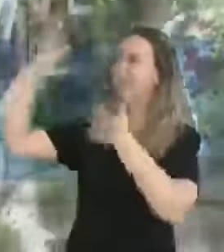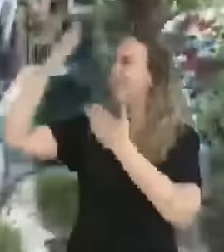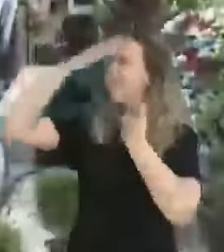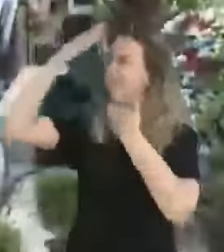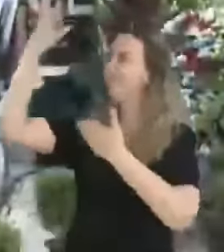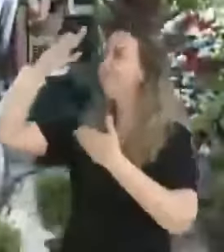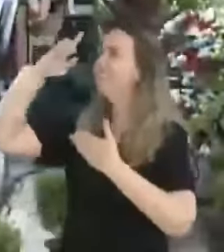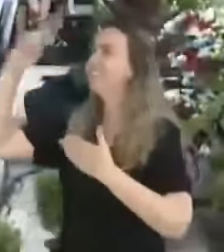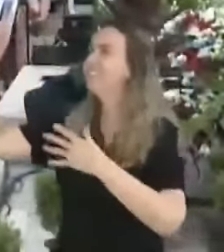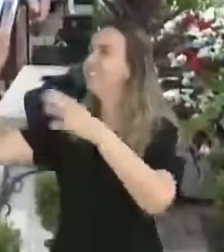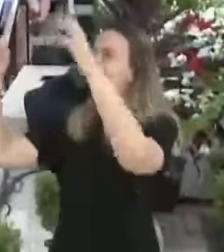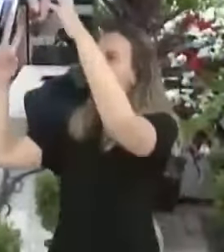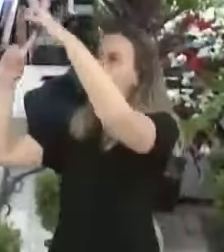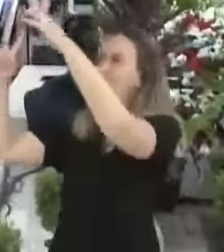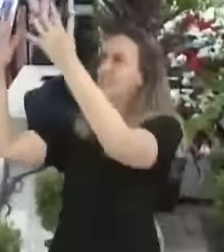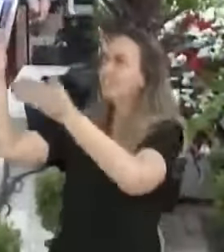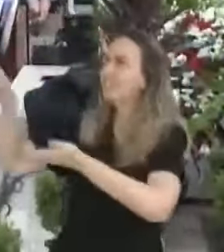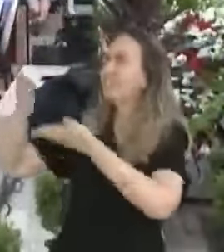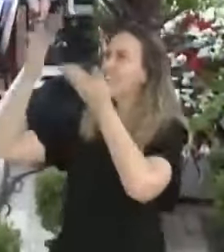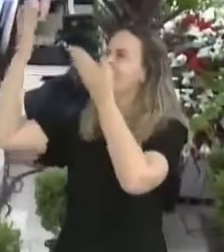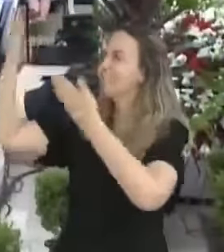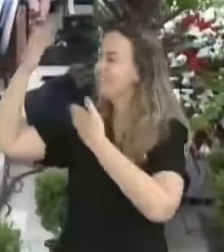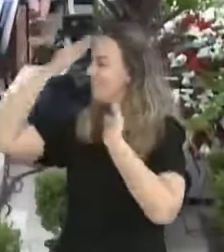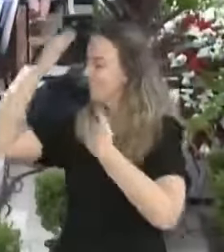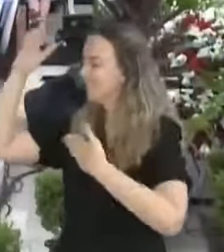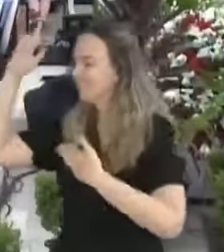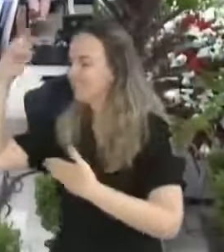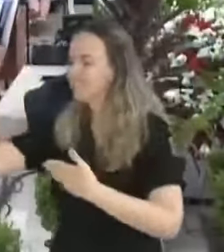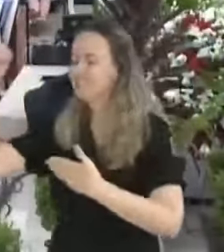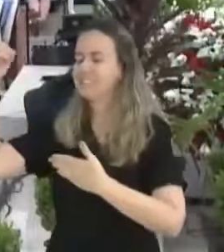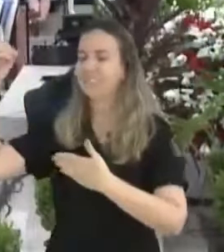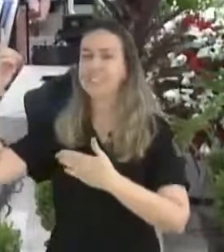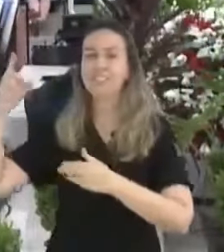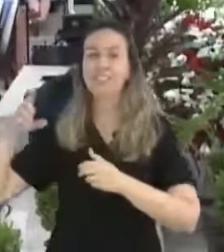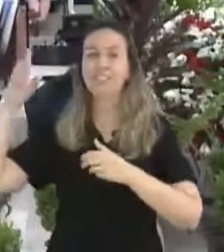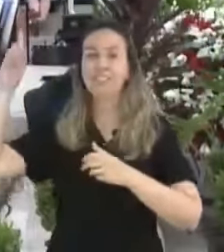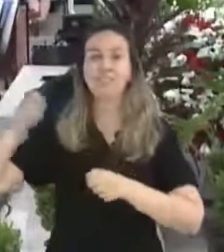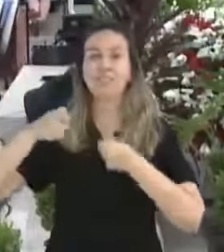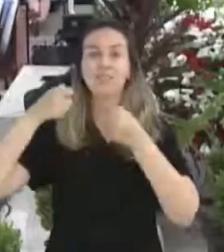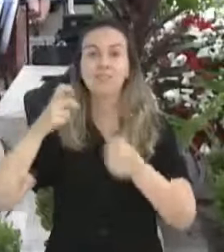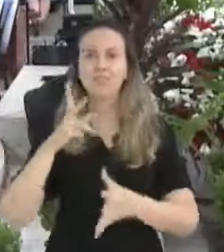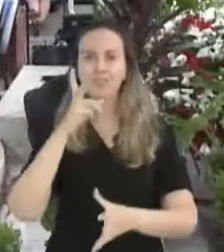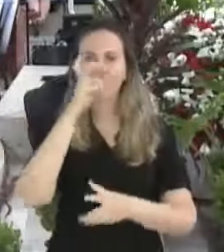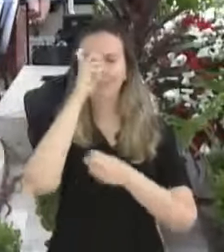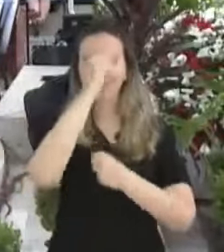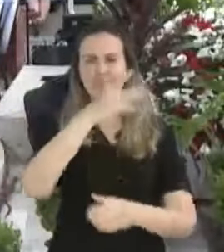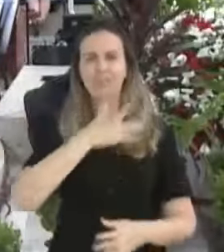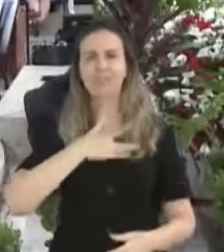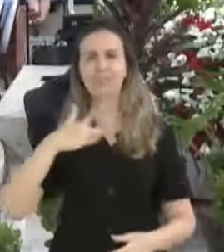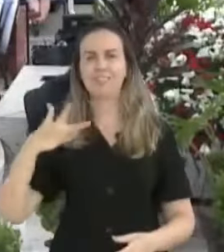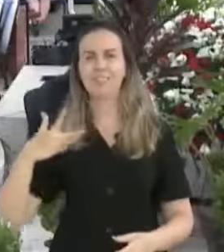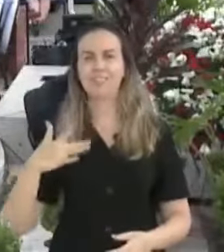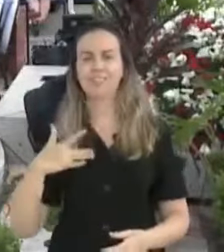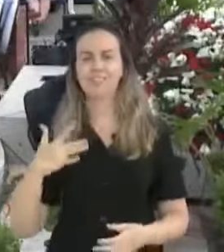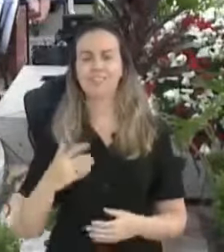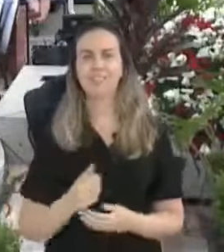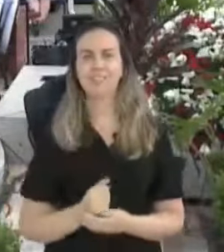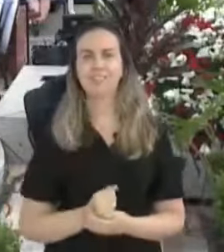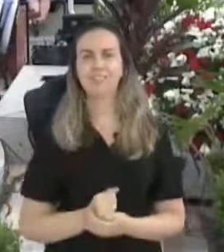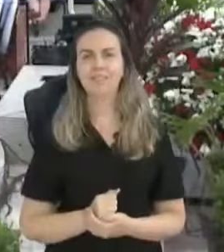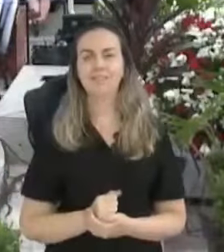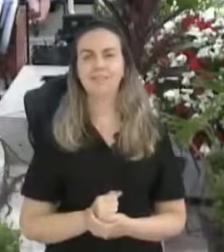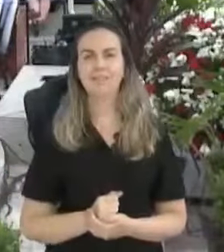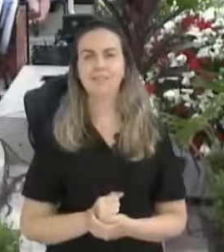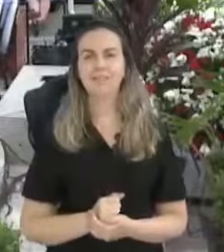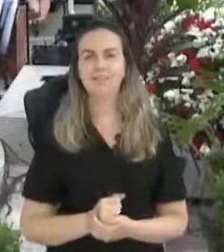renovemos o reino. O povo de Deus precisa de constantes renovações, porque está escrito lá em 2